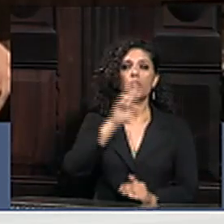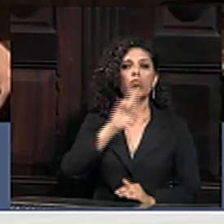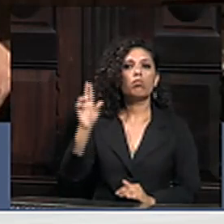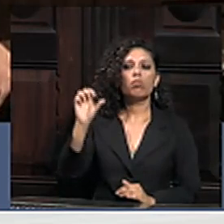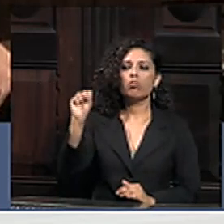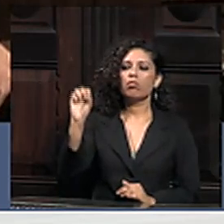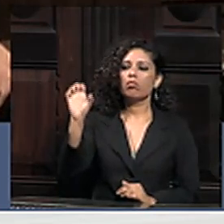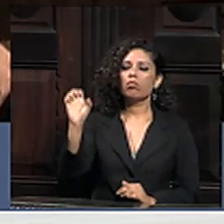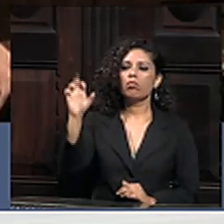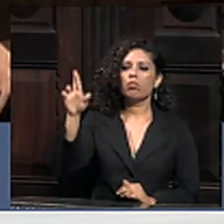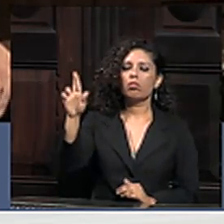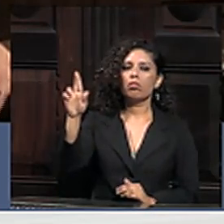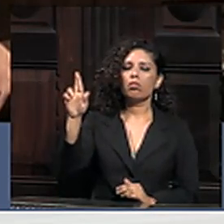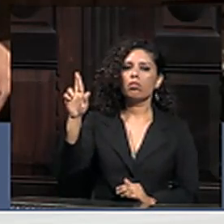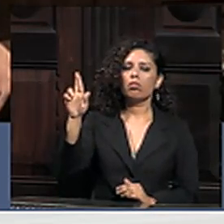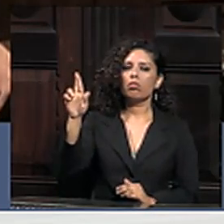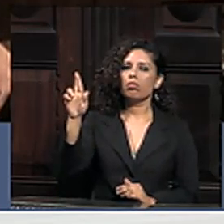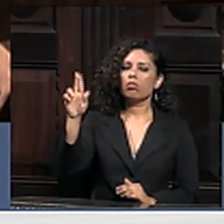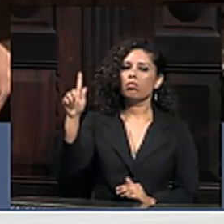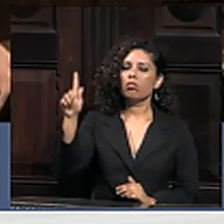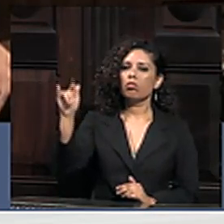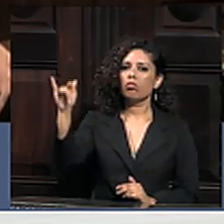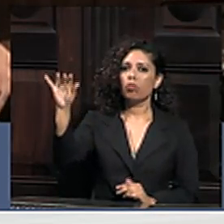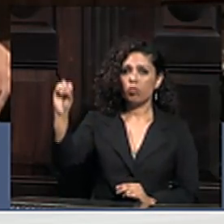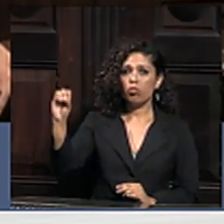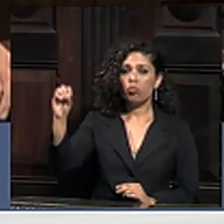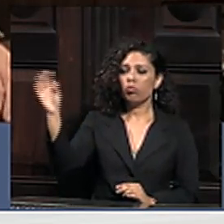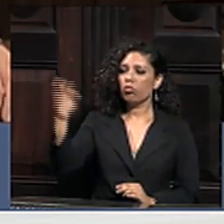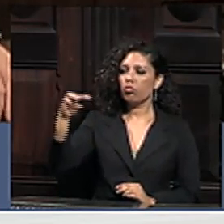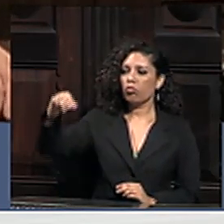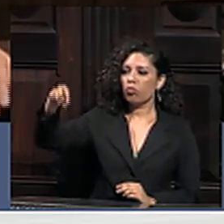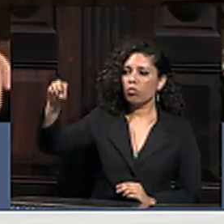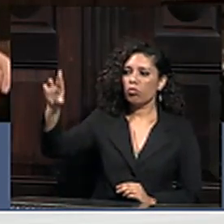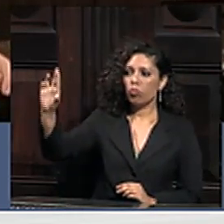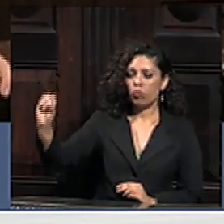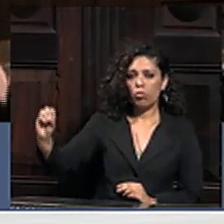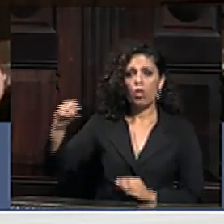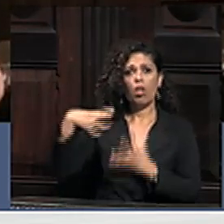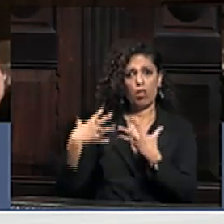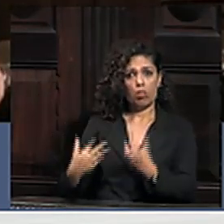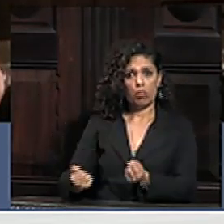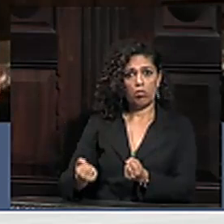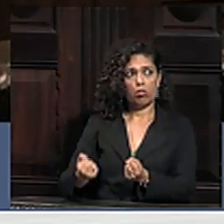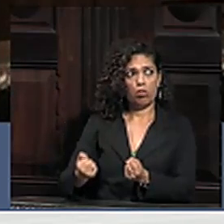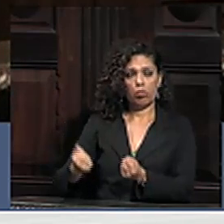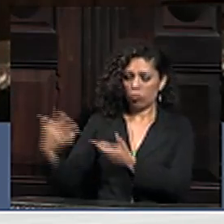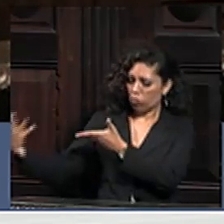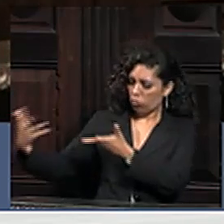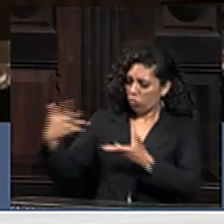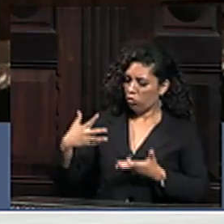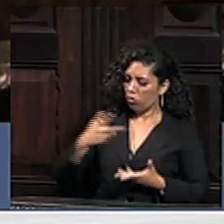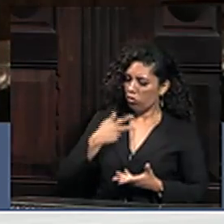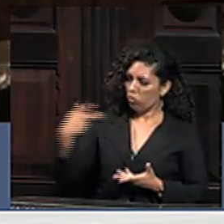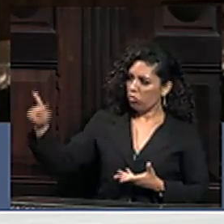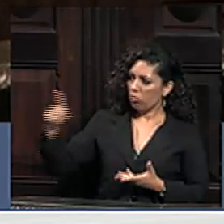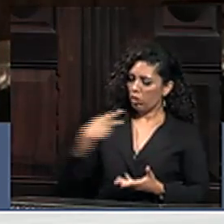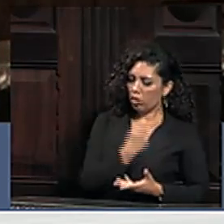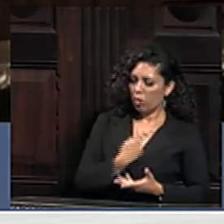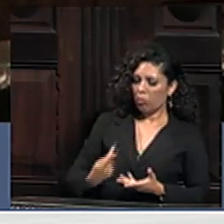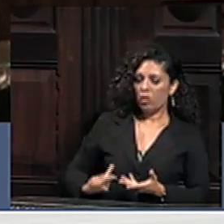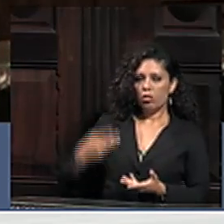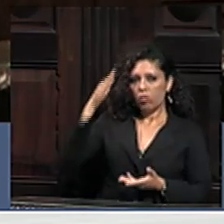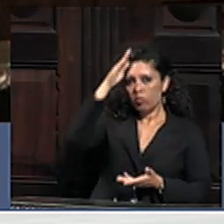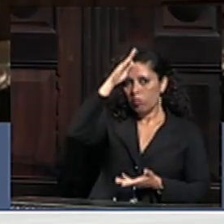teria aceito o convite do futuro presidente Jair Messias